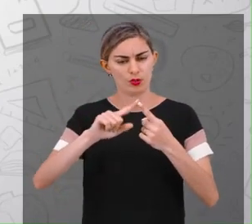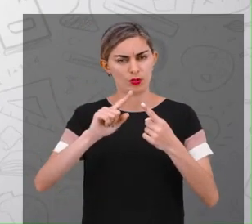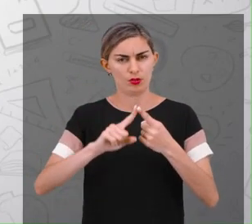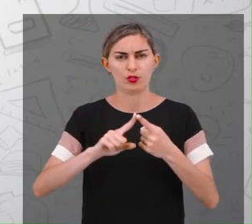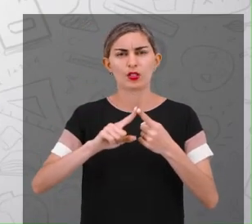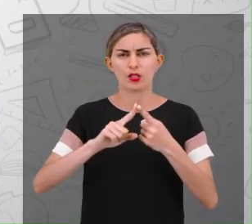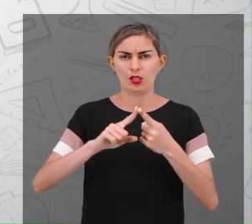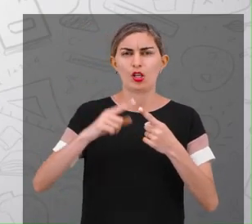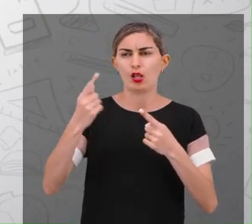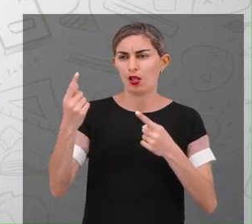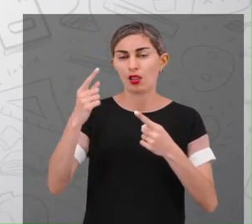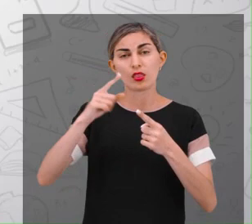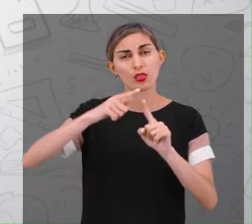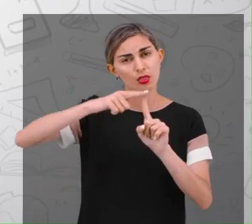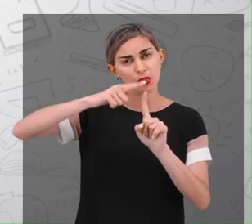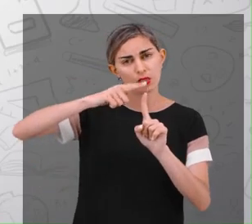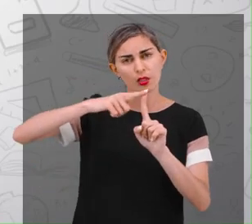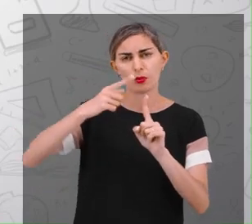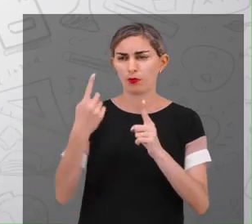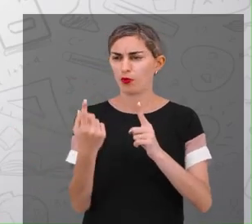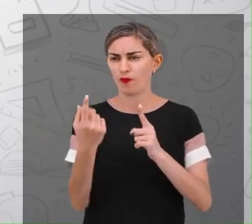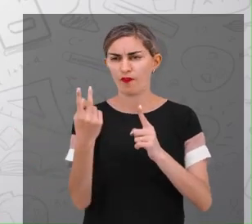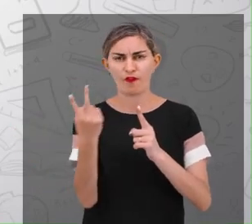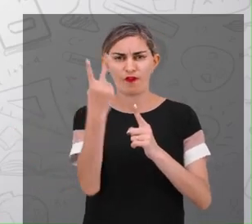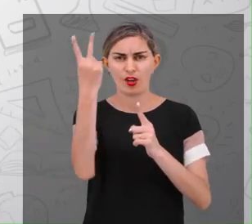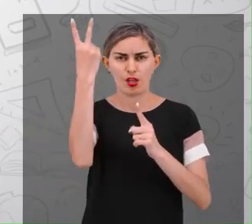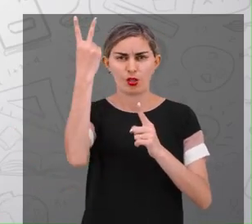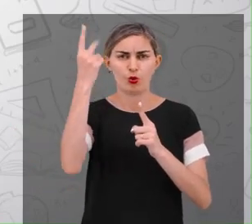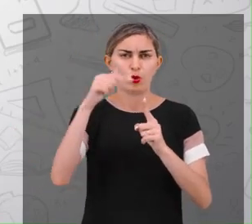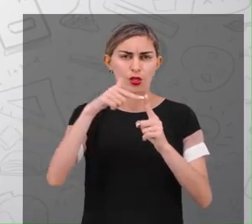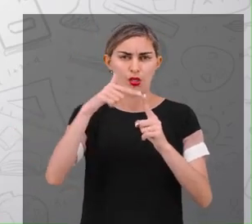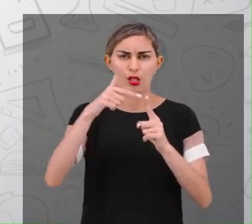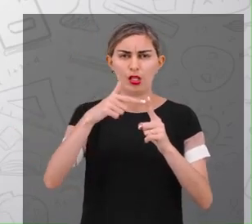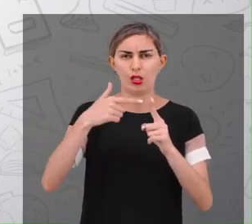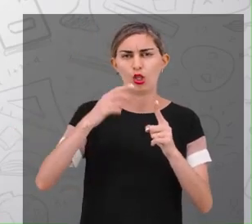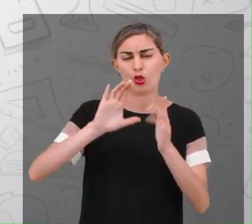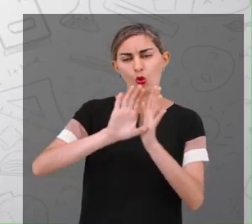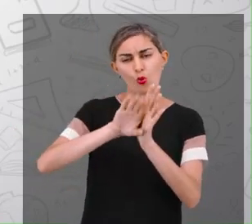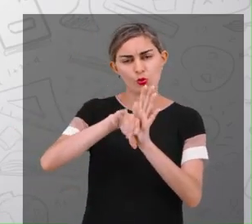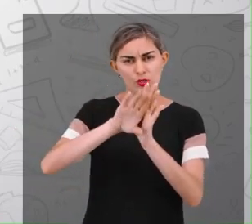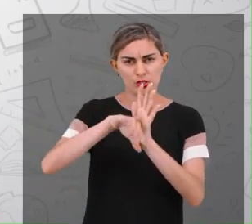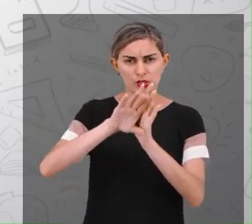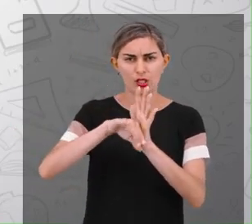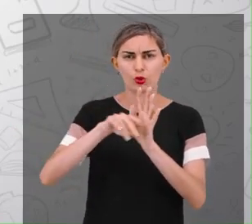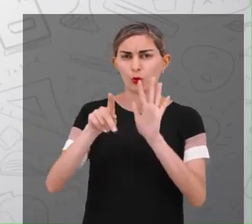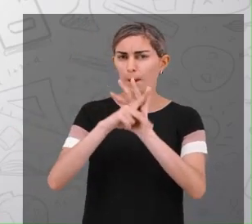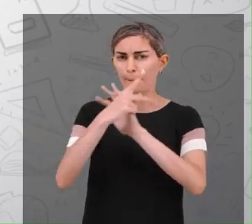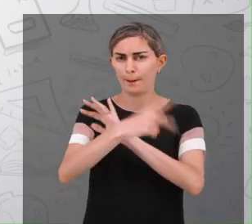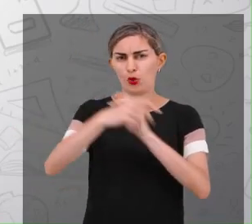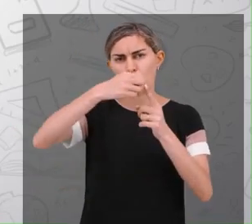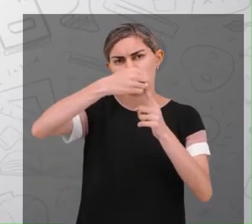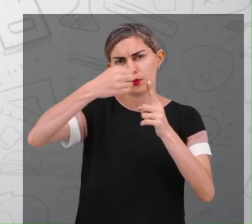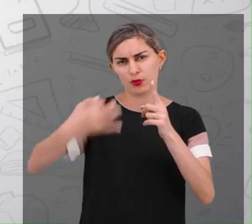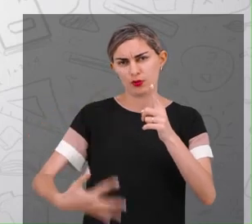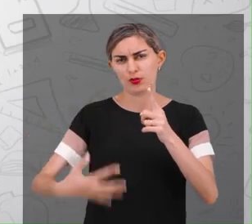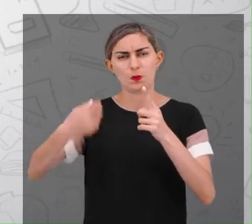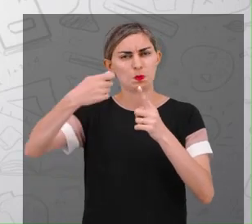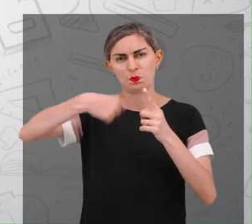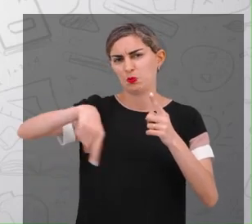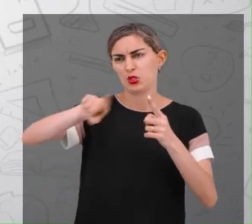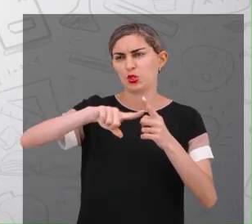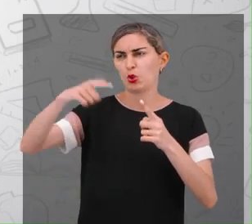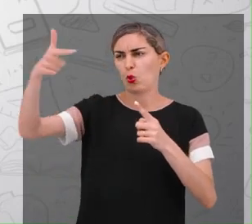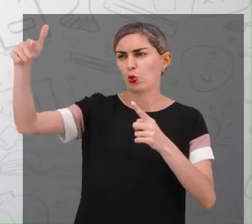intrínseco é o tipo de valor que é bom por si só, ou seja, ele sustenta seu conceito com sua própria definição, sem precisar